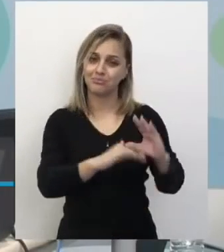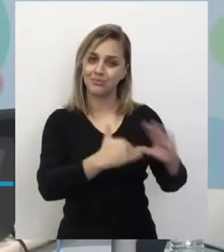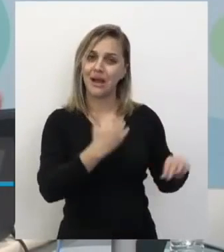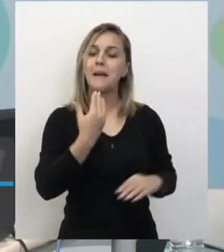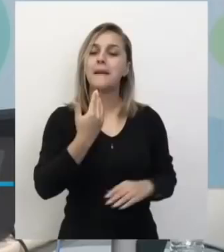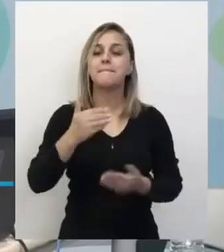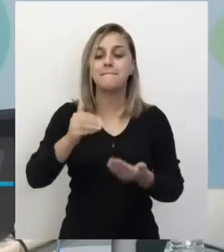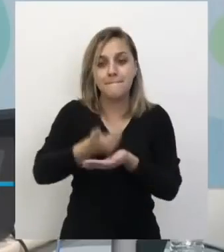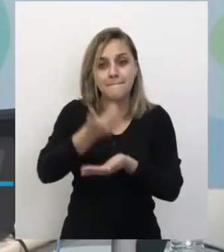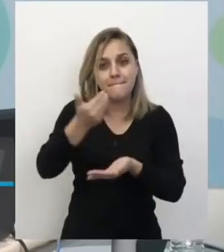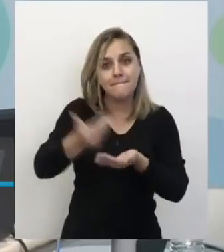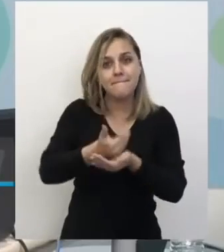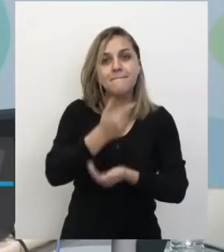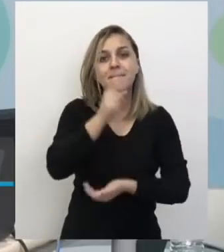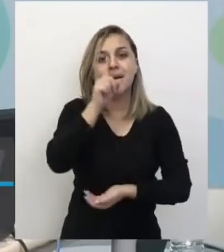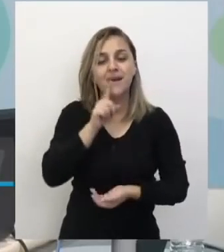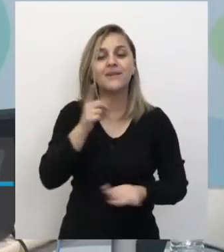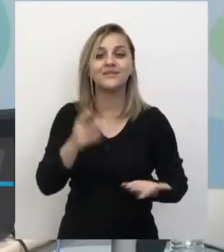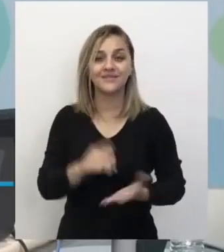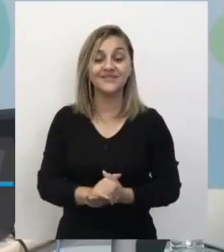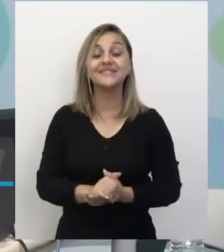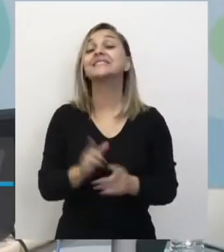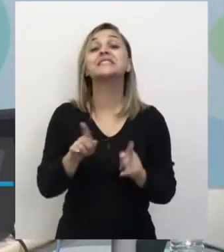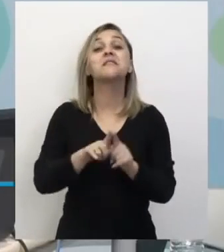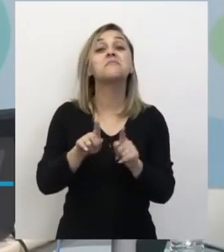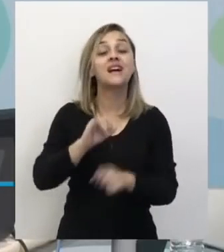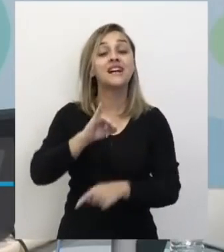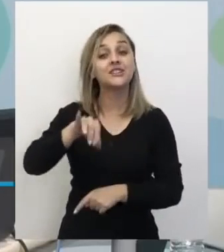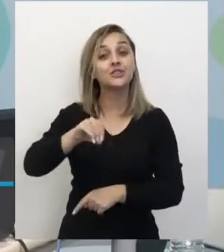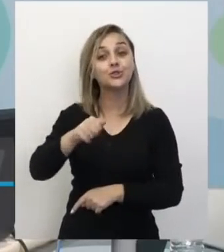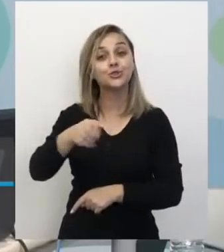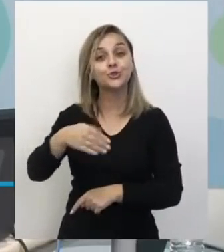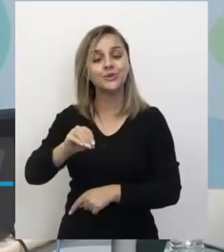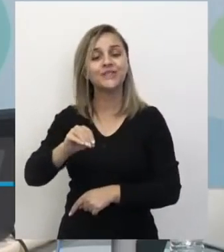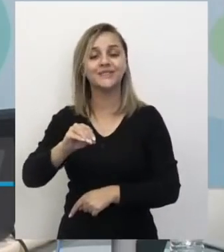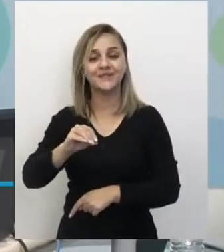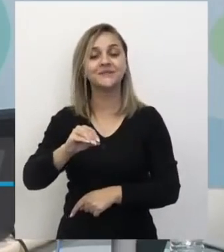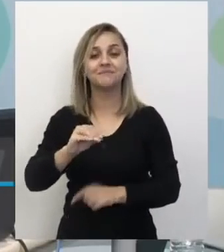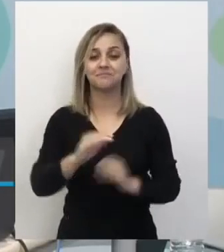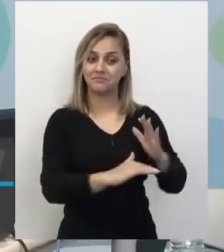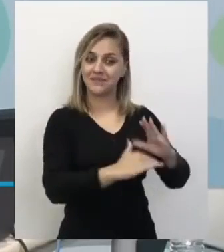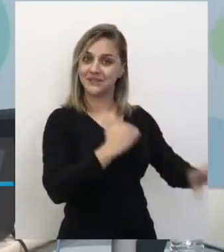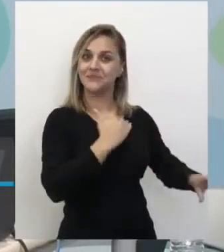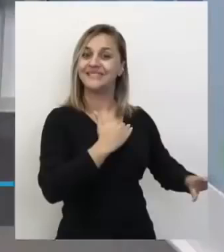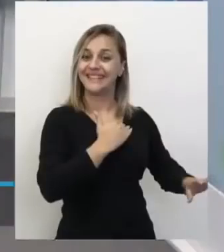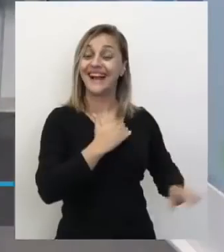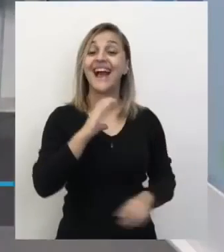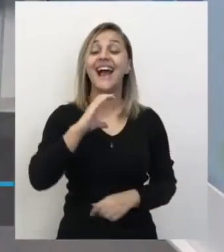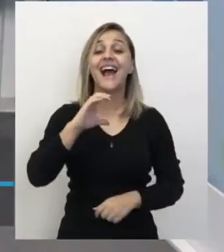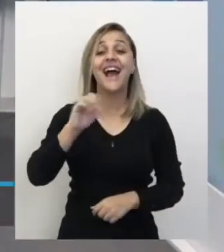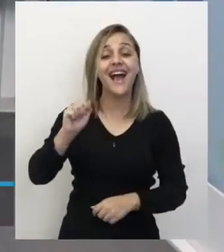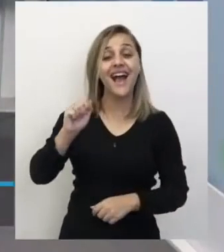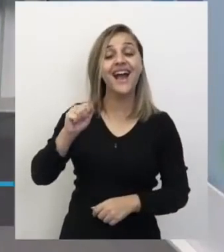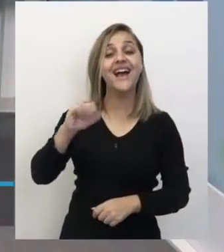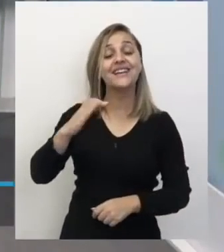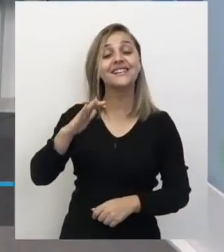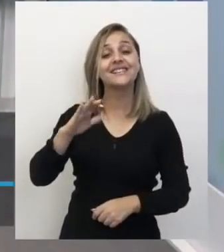E não poderia faltar aqui a participação do João Camilo, que colocou acerola, não tinha aparecido ainda. Acerola é bom, hein? Muito